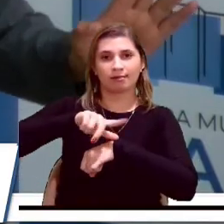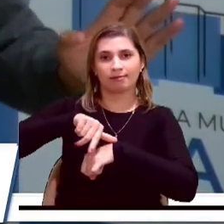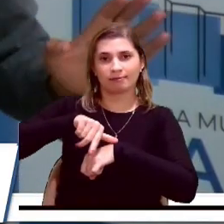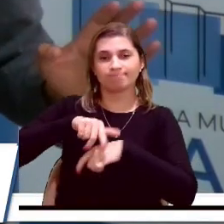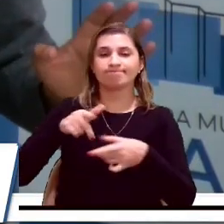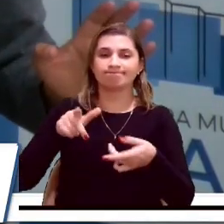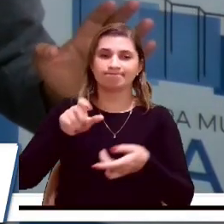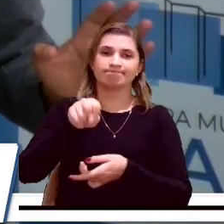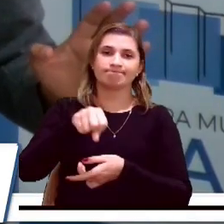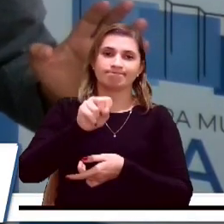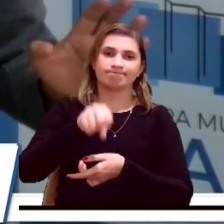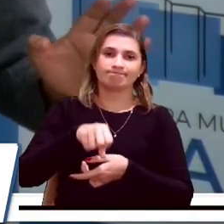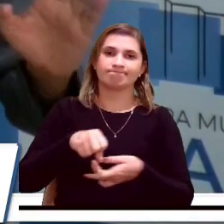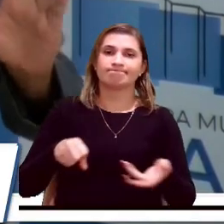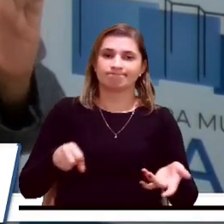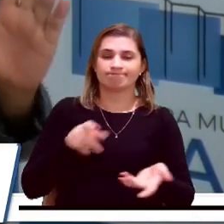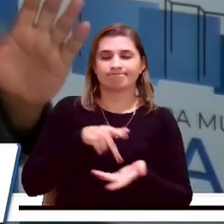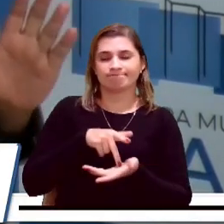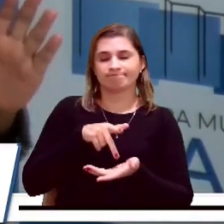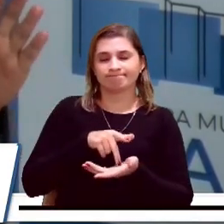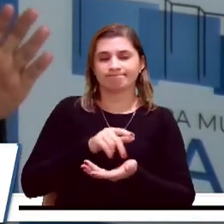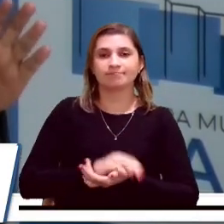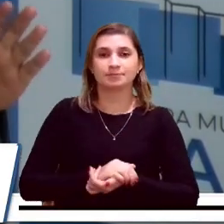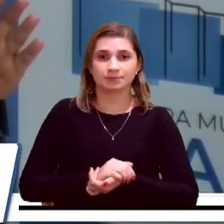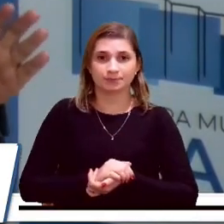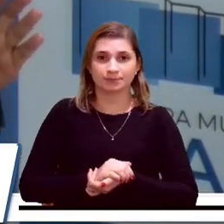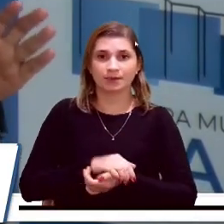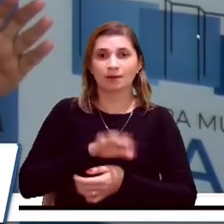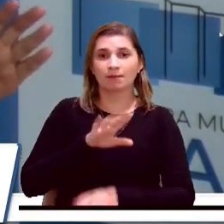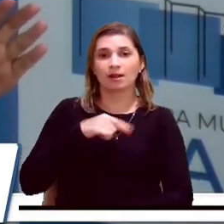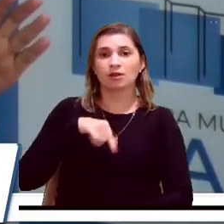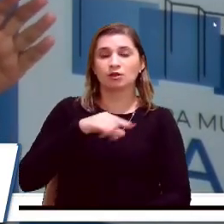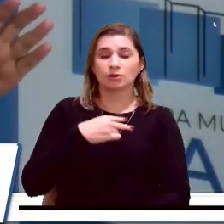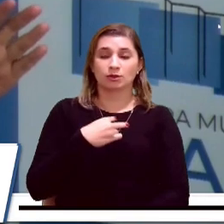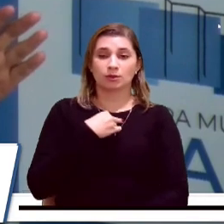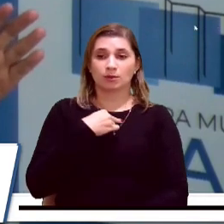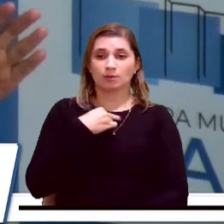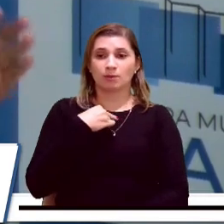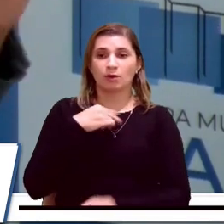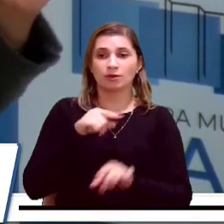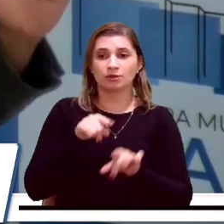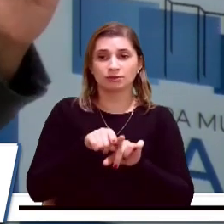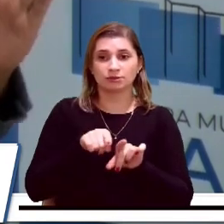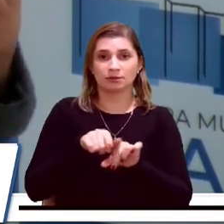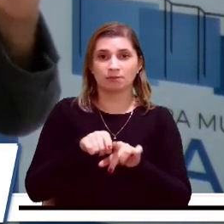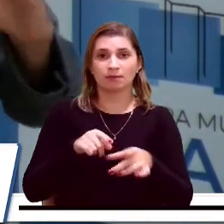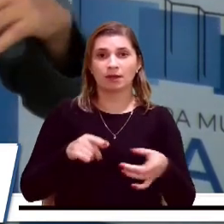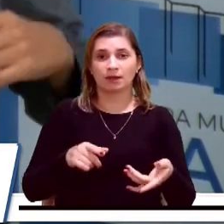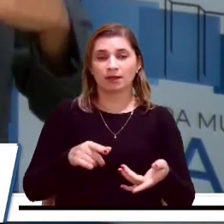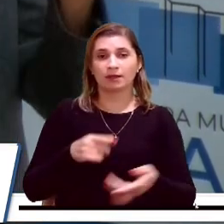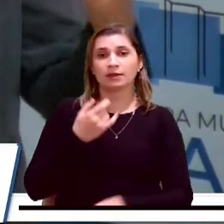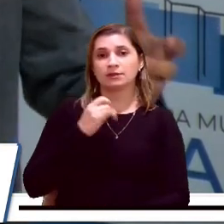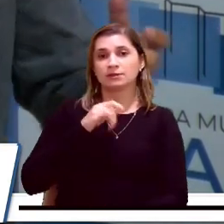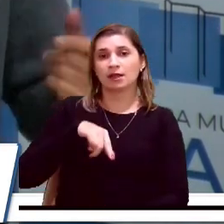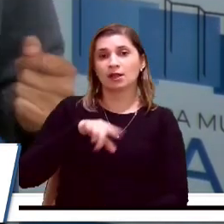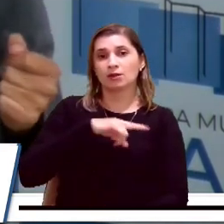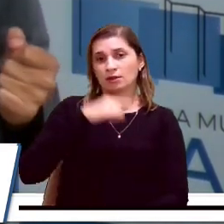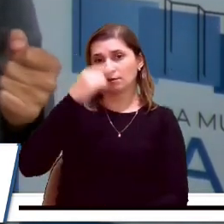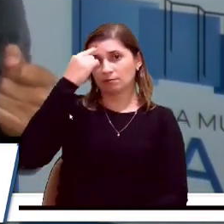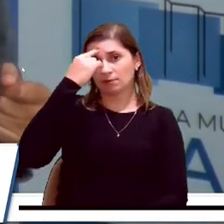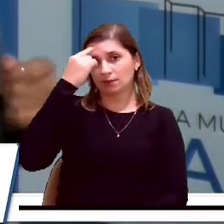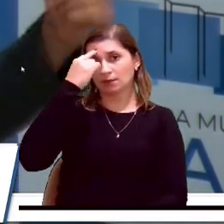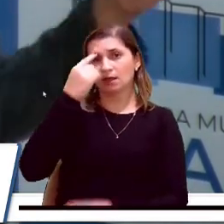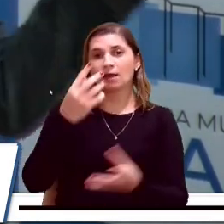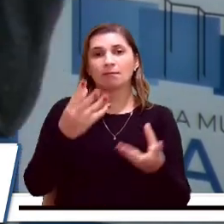isso a gente não coisa. Mas a gente não pode também, eu acho que, se a gente pensar em tantas obras